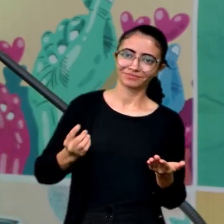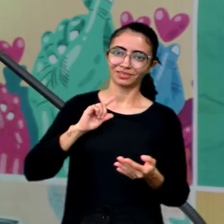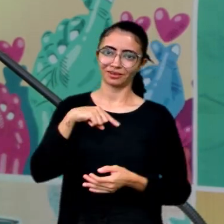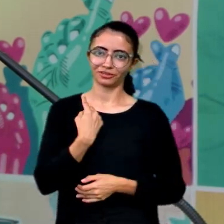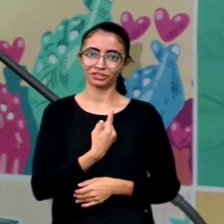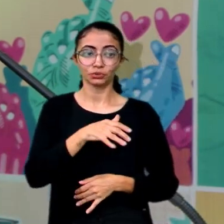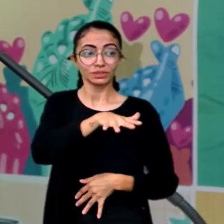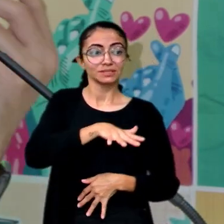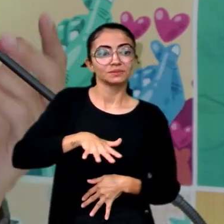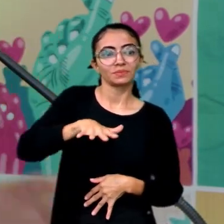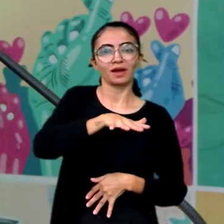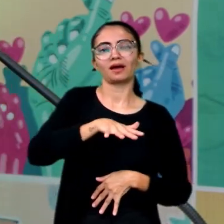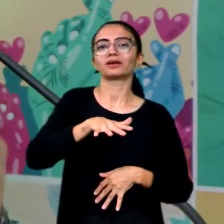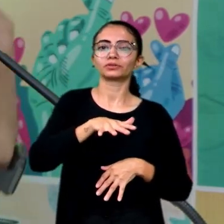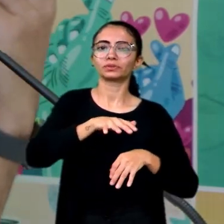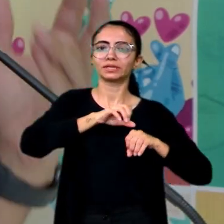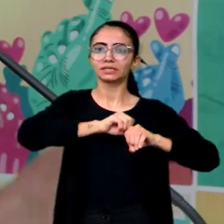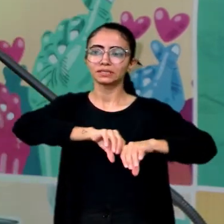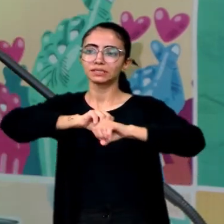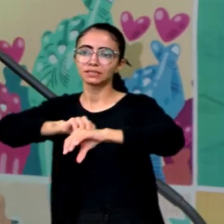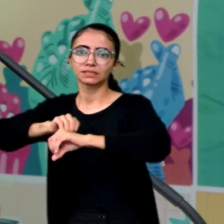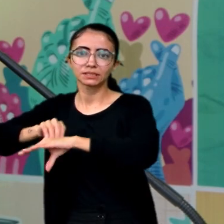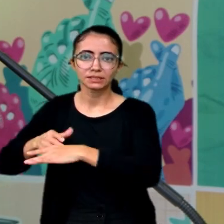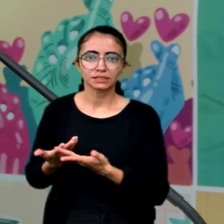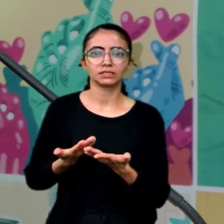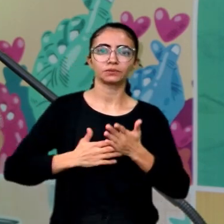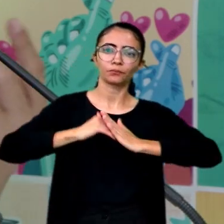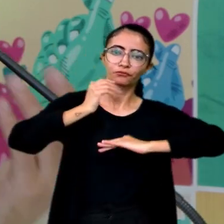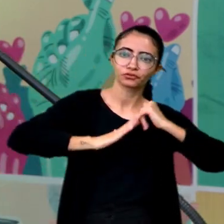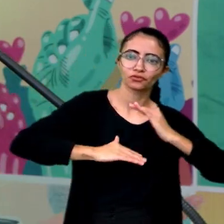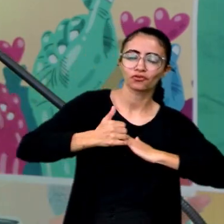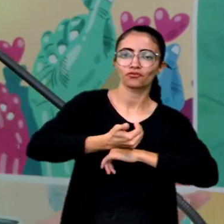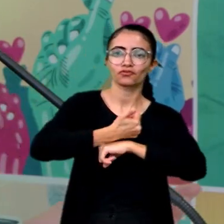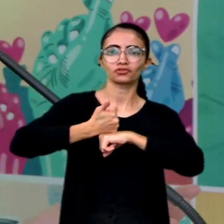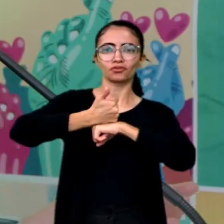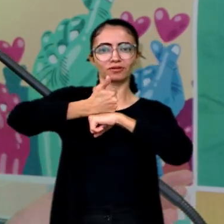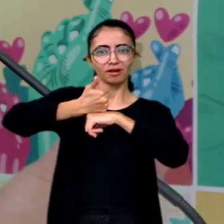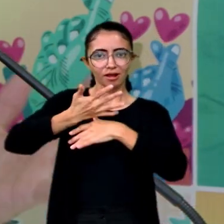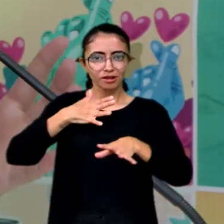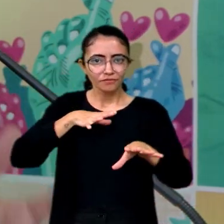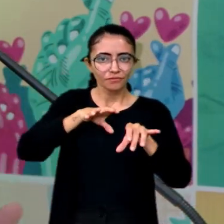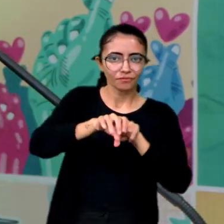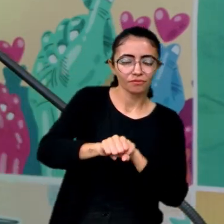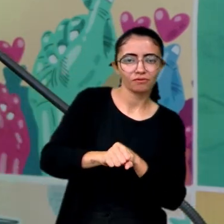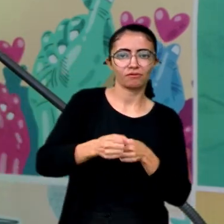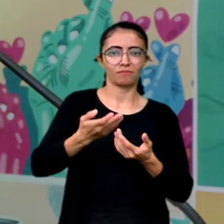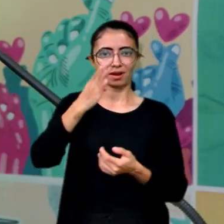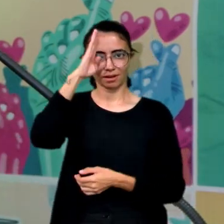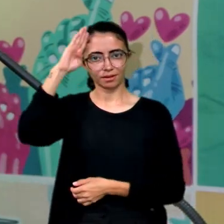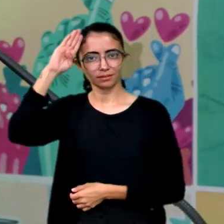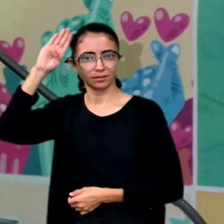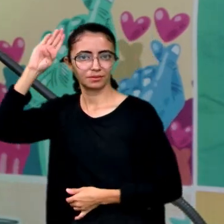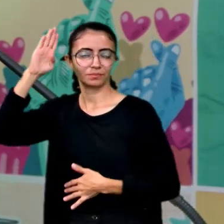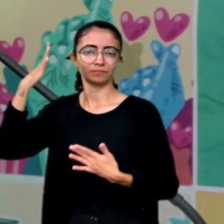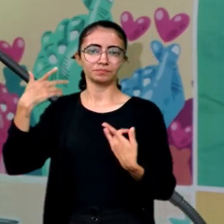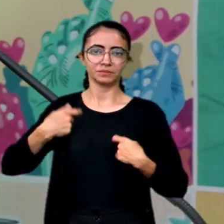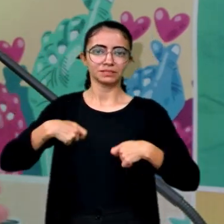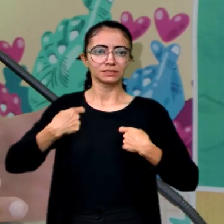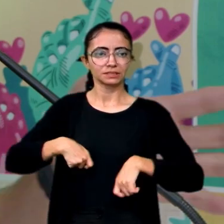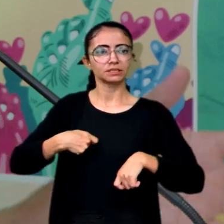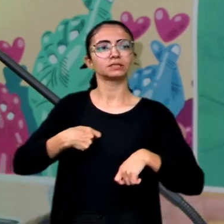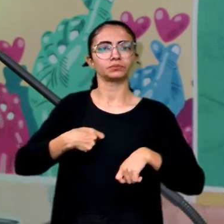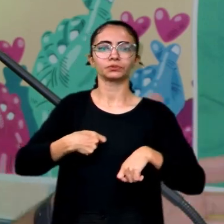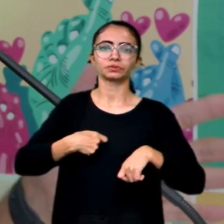formamos profissionais, formamos pensadores, formamos acadêmicos, e temos que formar pessoas conscientes do seu papel